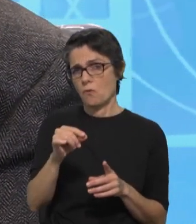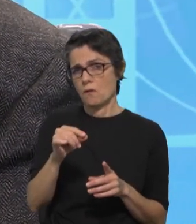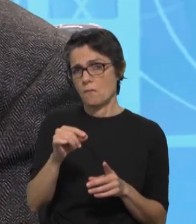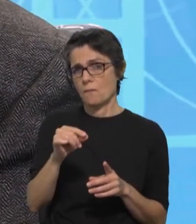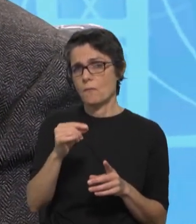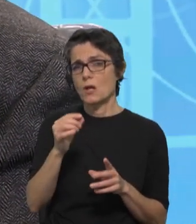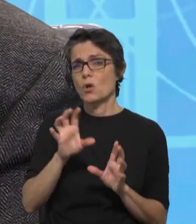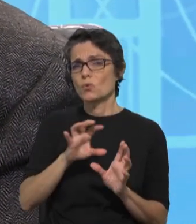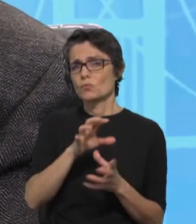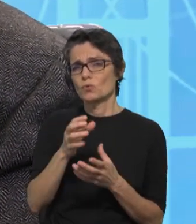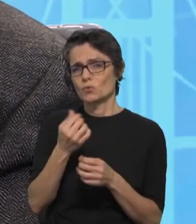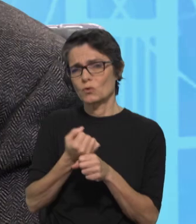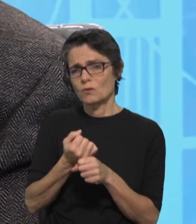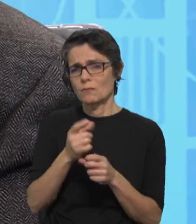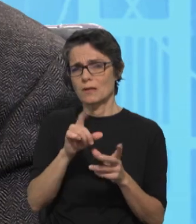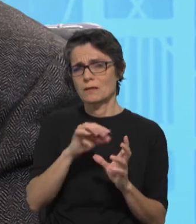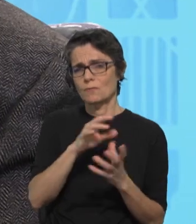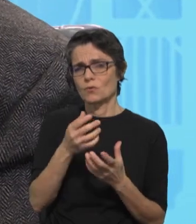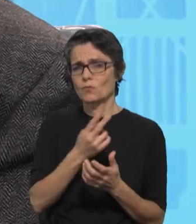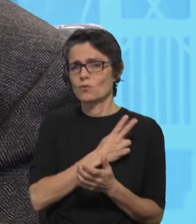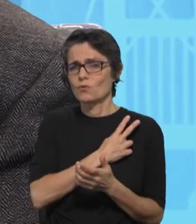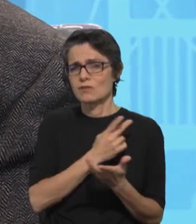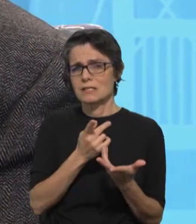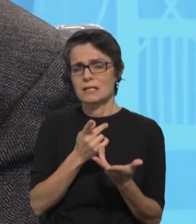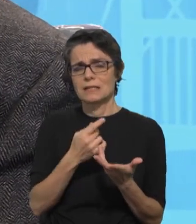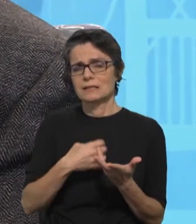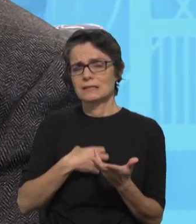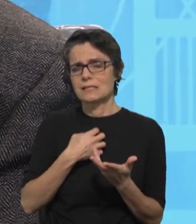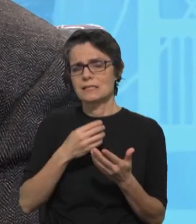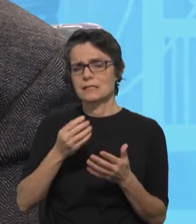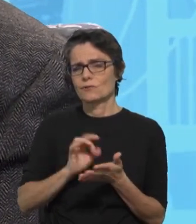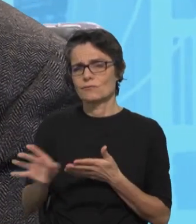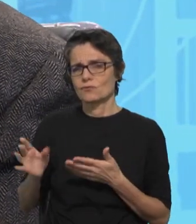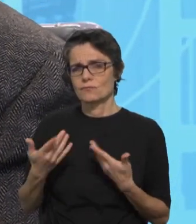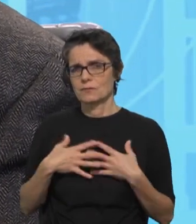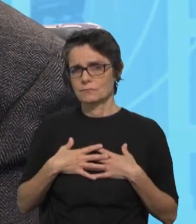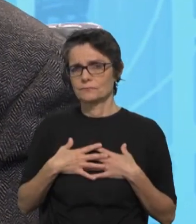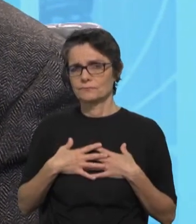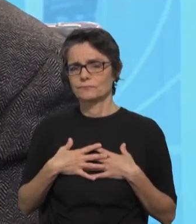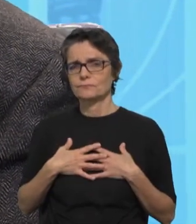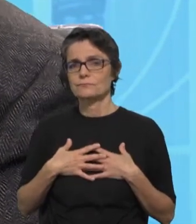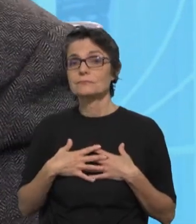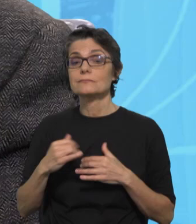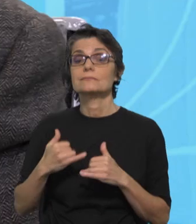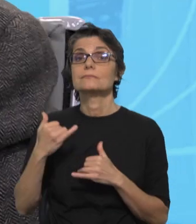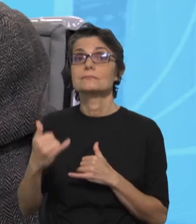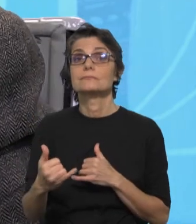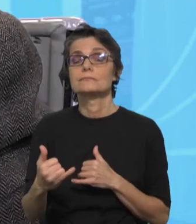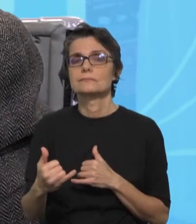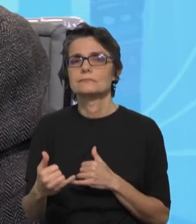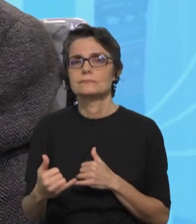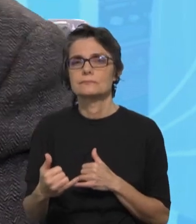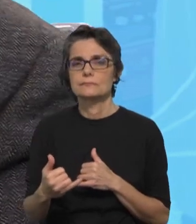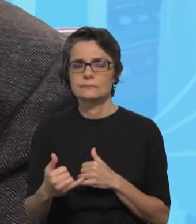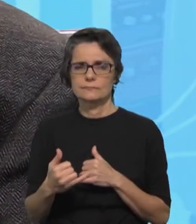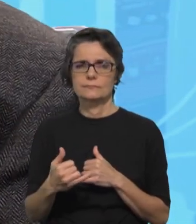não tiveram acolhimento. Não tiveram acolhimento. E depois vêm os vencidos do